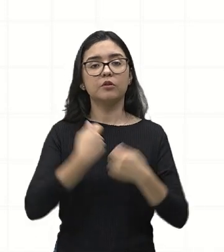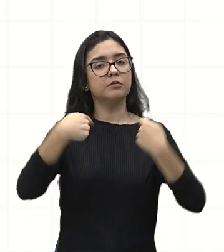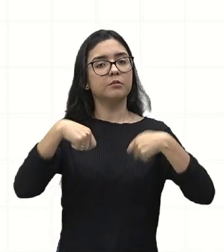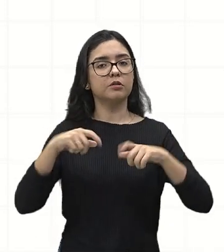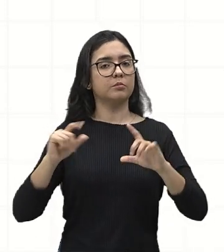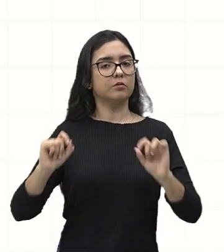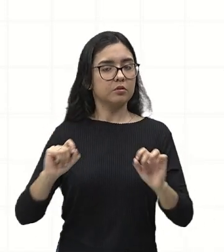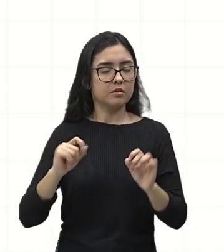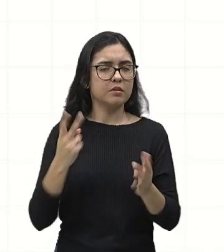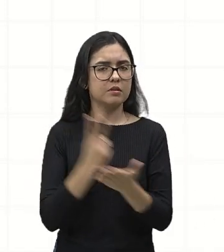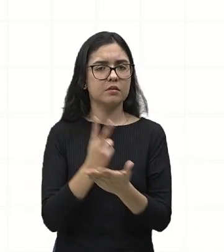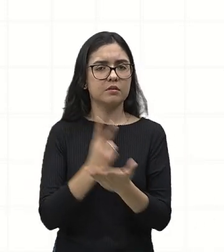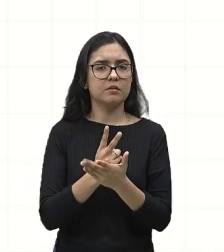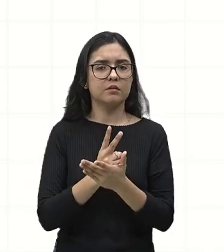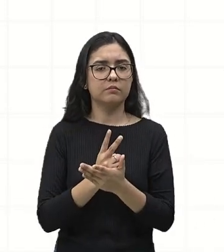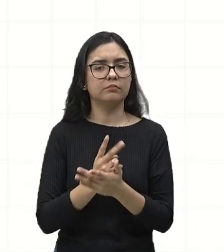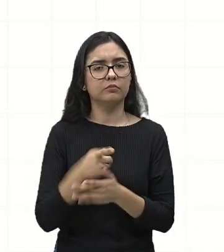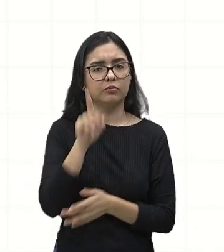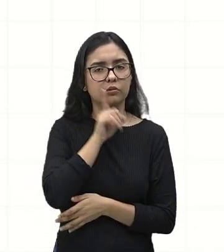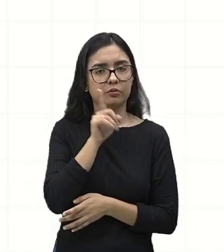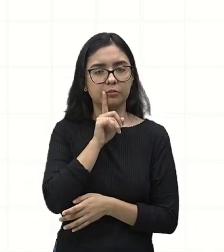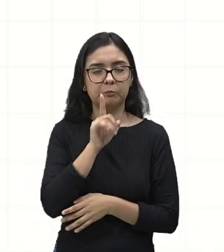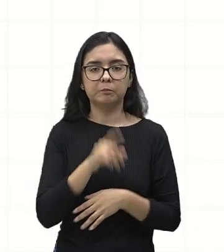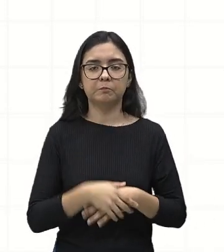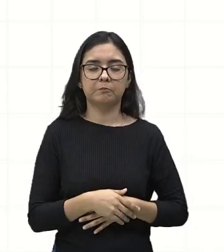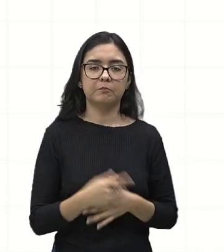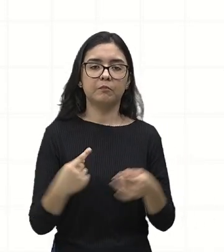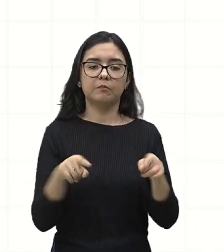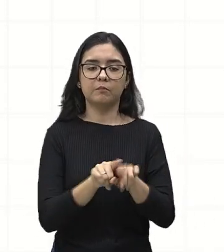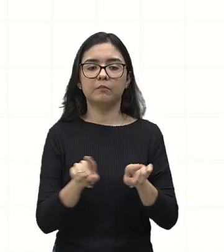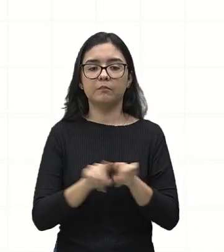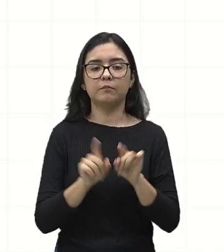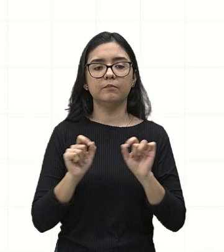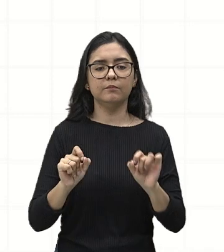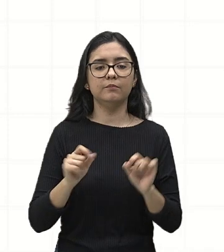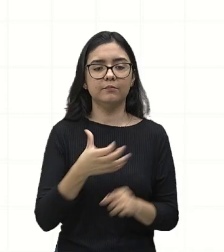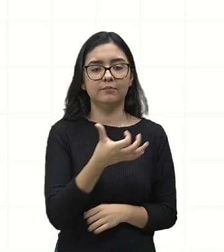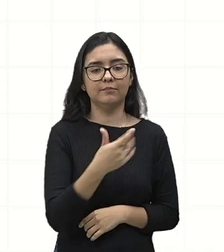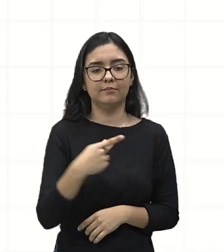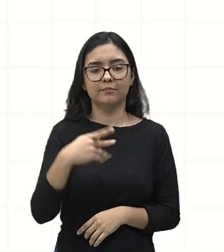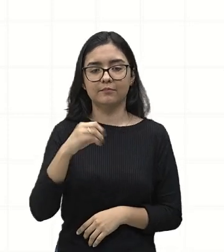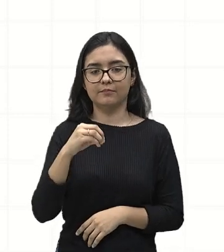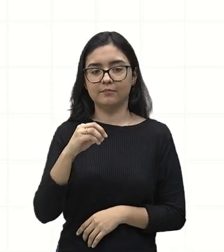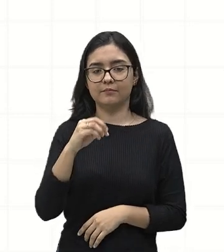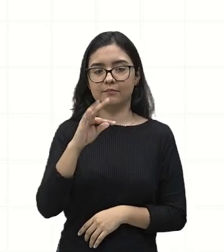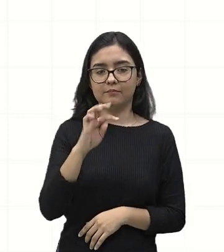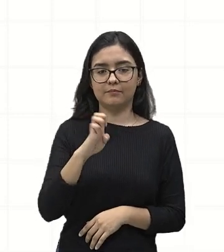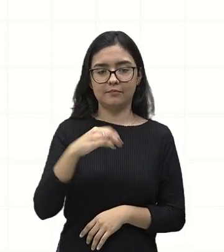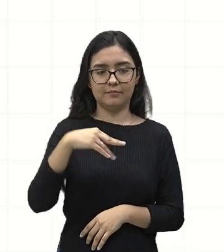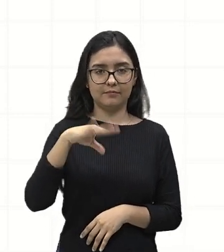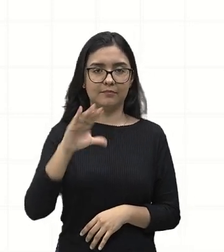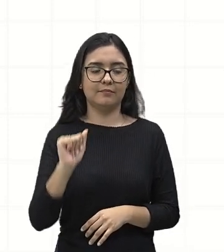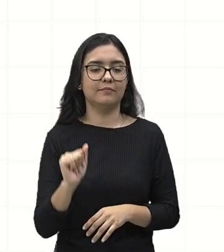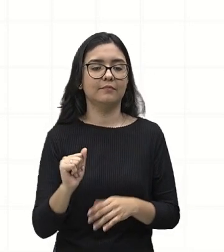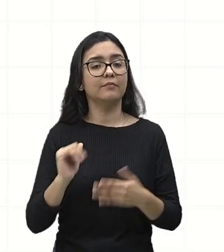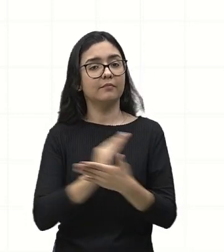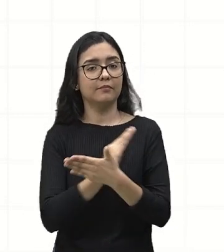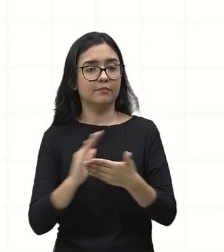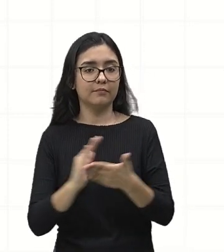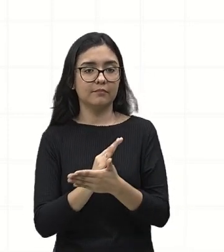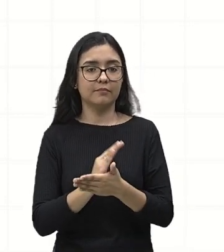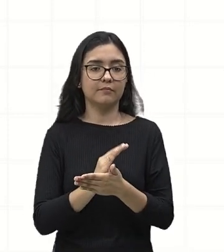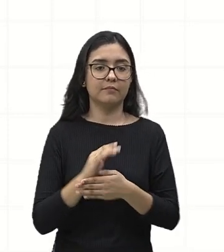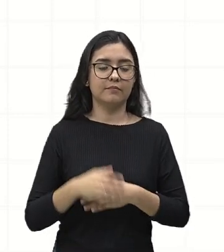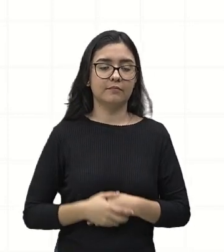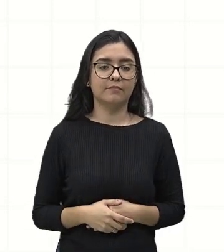precisamos sempre para o nosso dia a dia, a nossa potência, né? Que temos, às vezes, não estamos aí com a